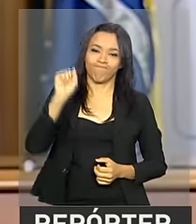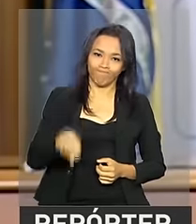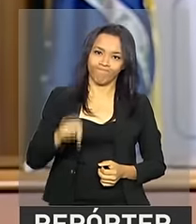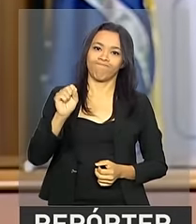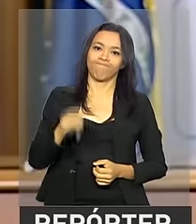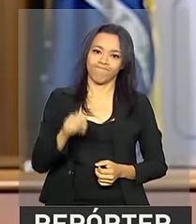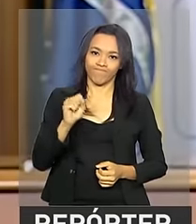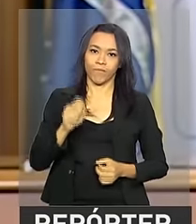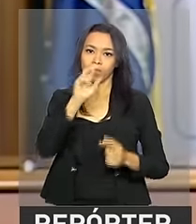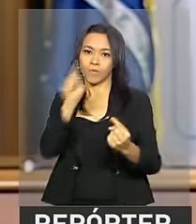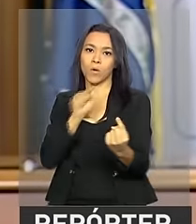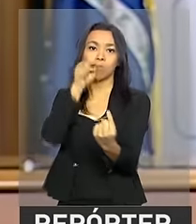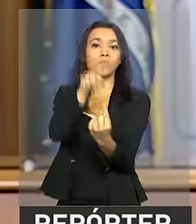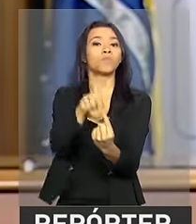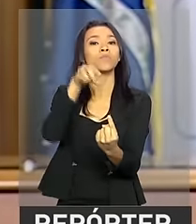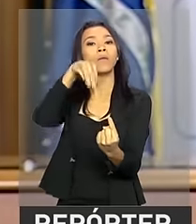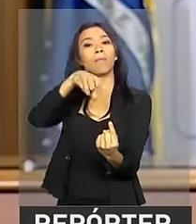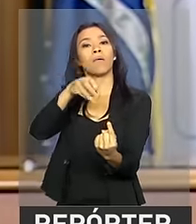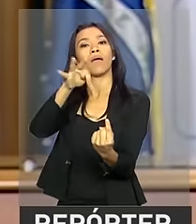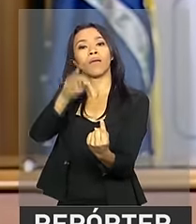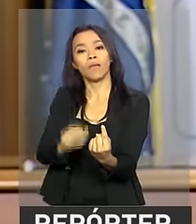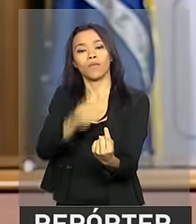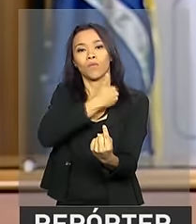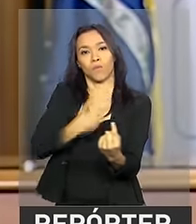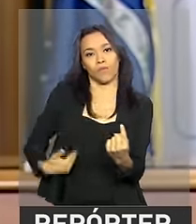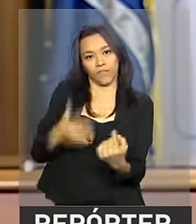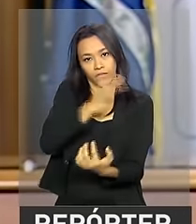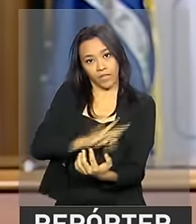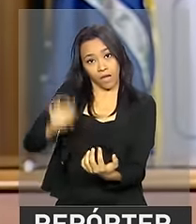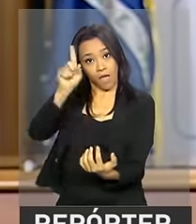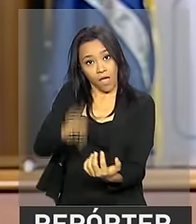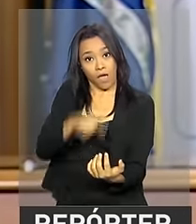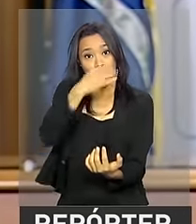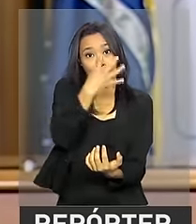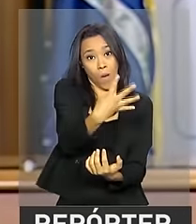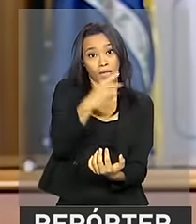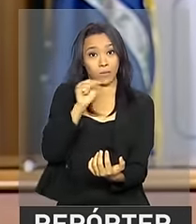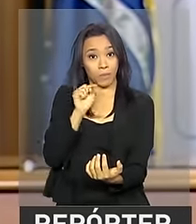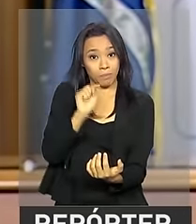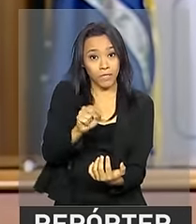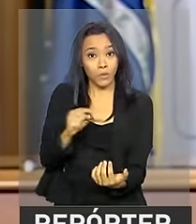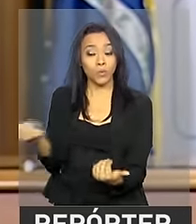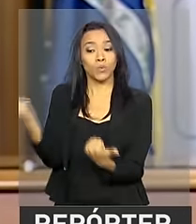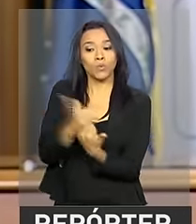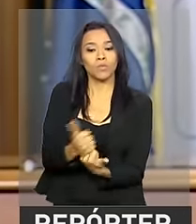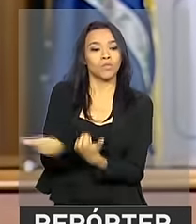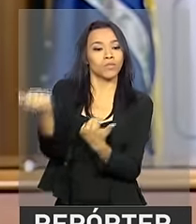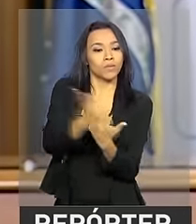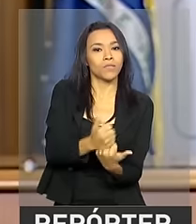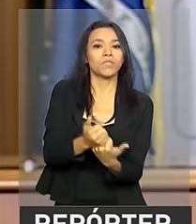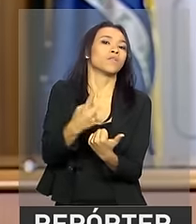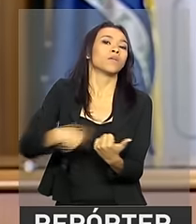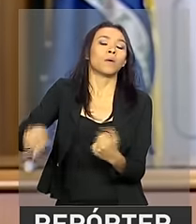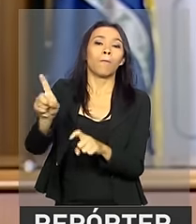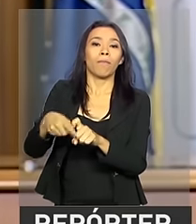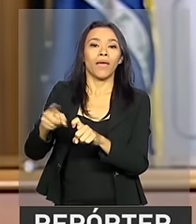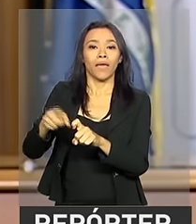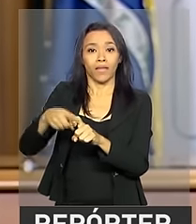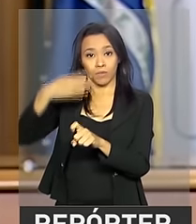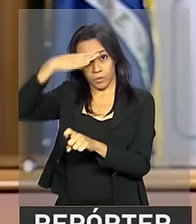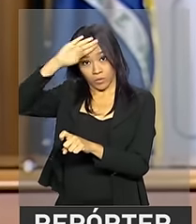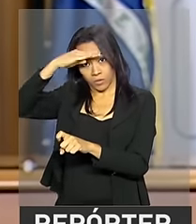Olha, a meta do governo federal é chegar a 4 mil substituições de médicos cubanos por